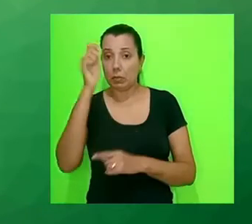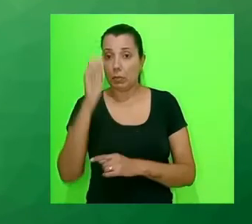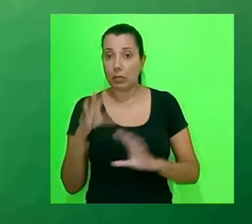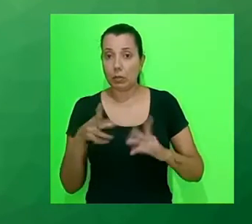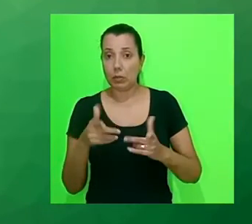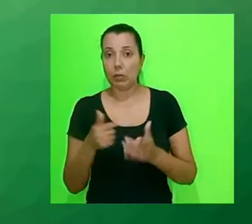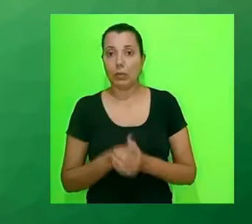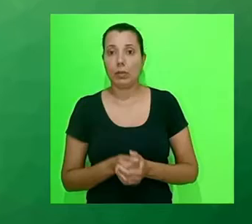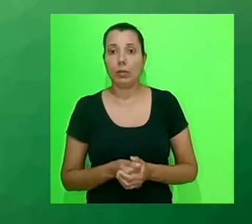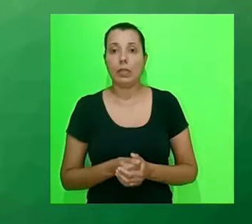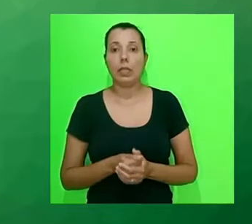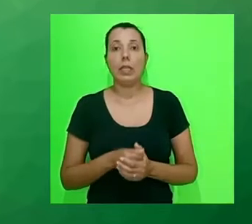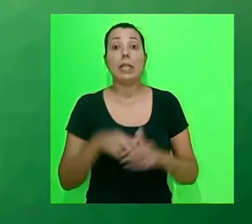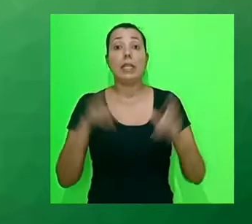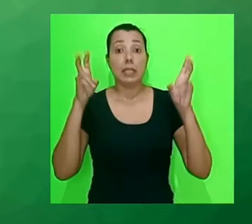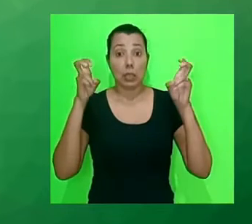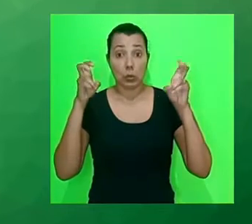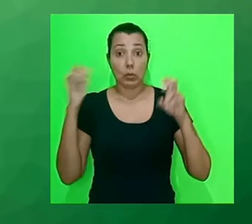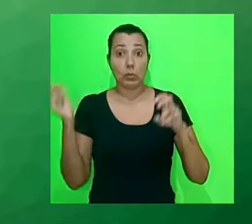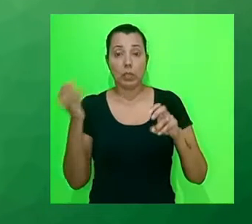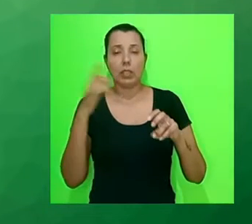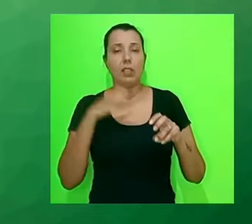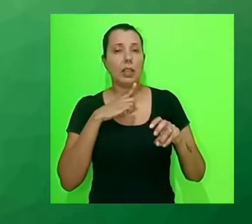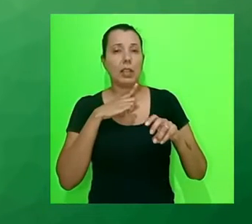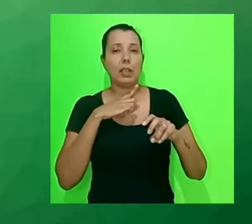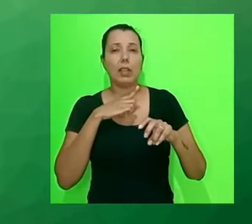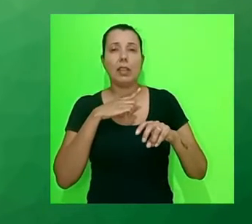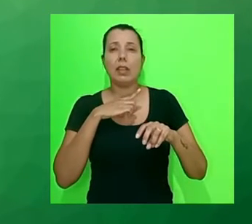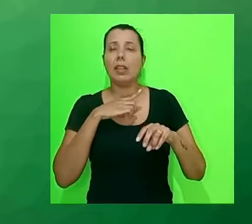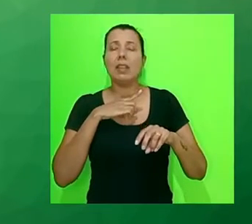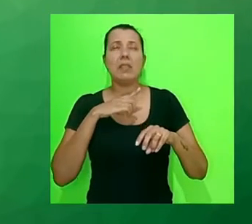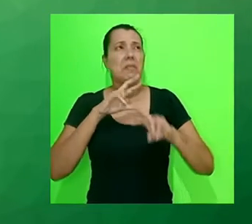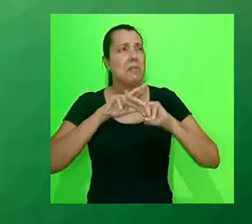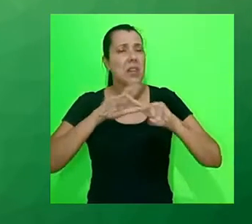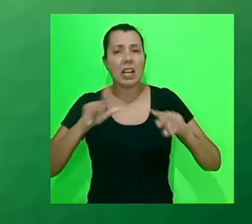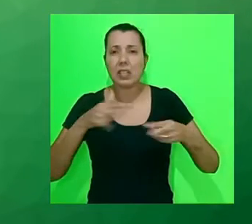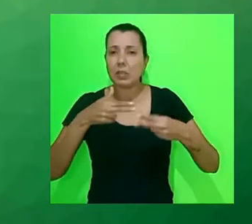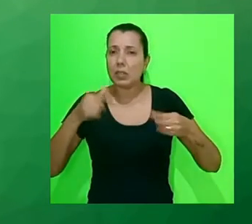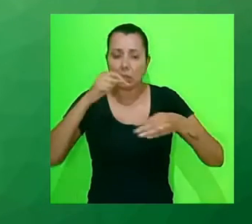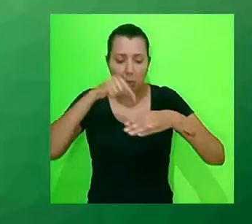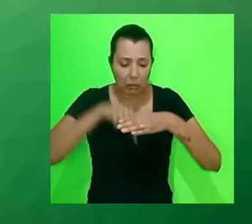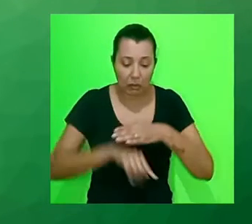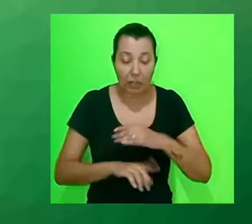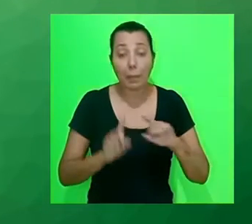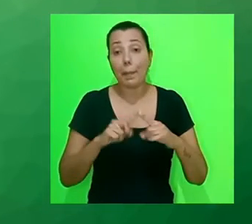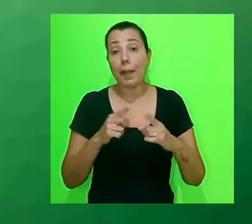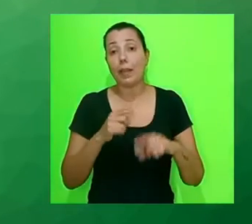Elineide. Muito obrigada, viu? Tá certo, eu que agradeço. E pedir